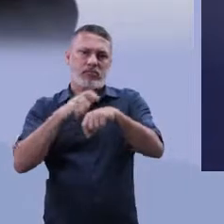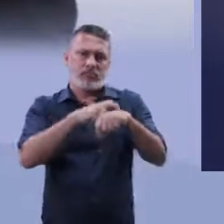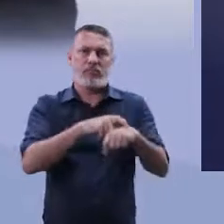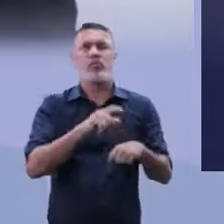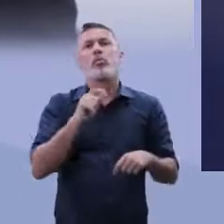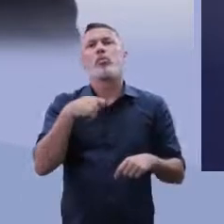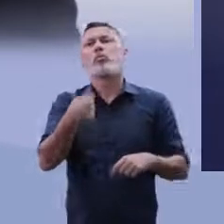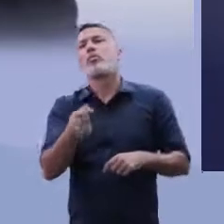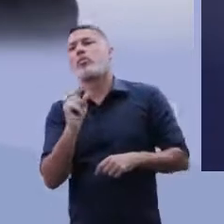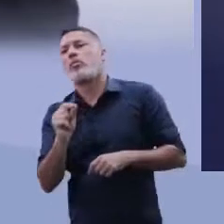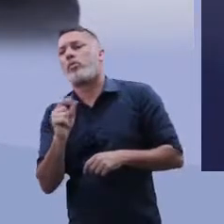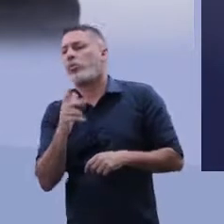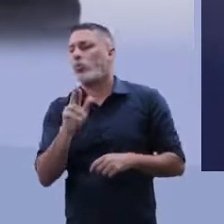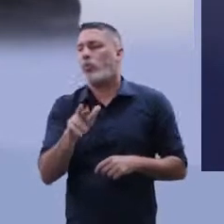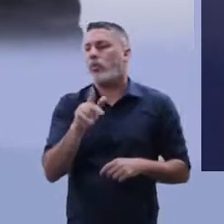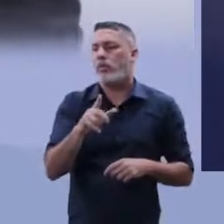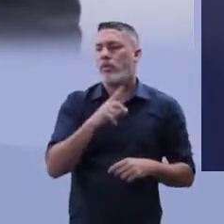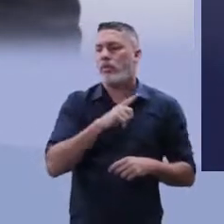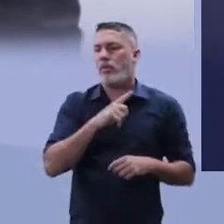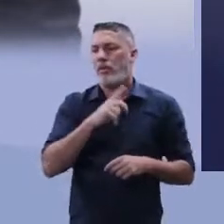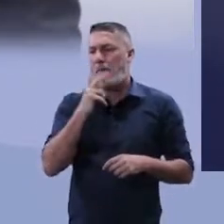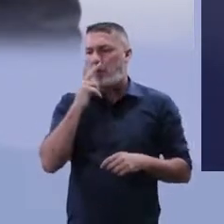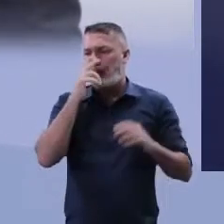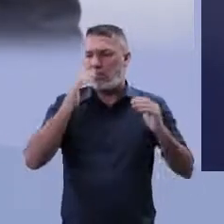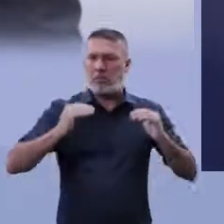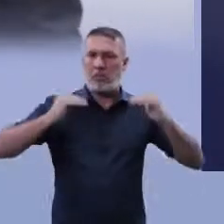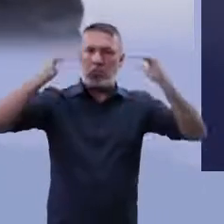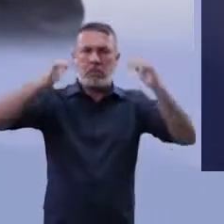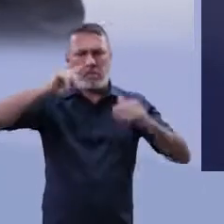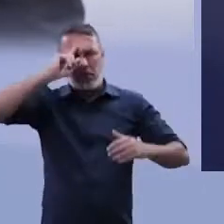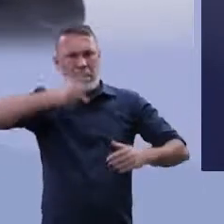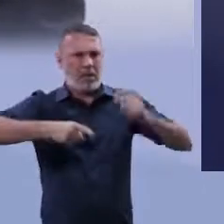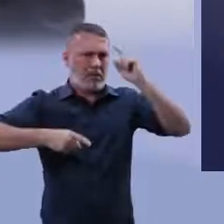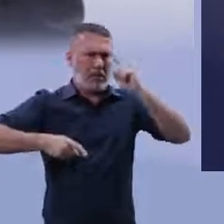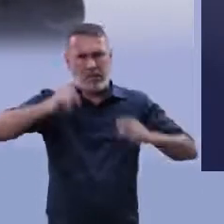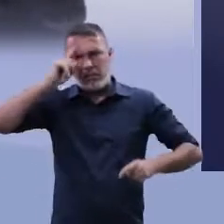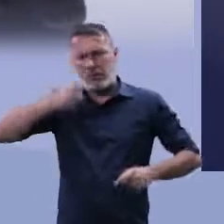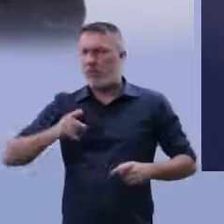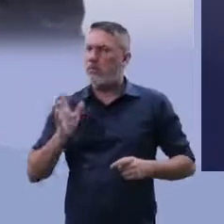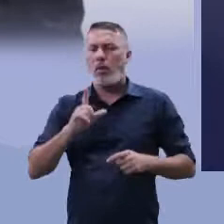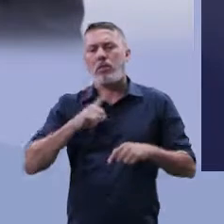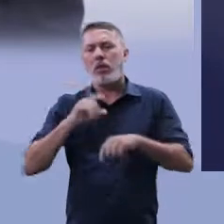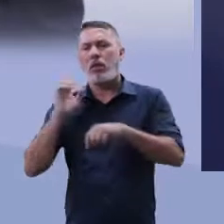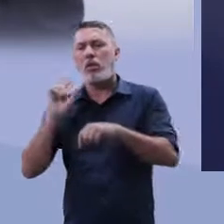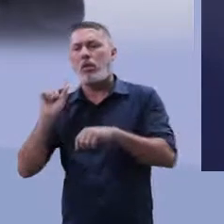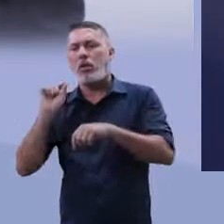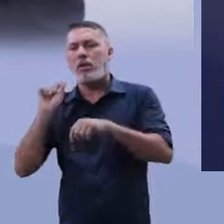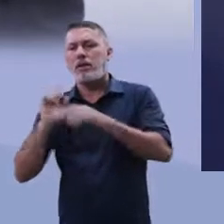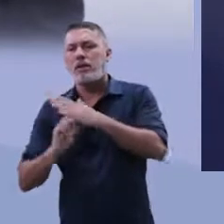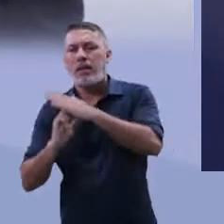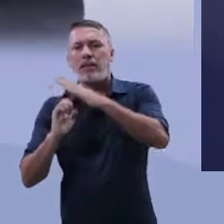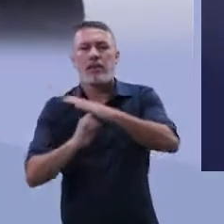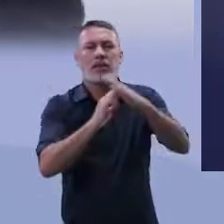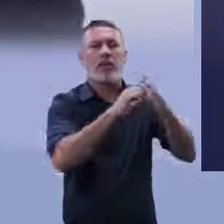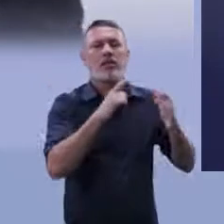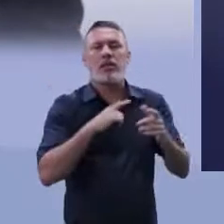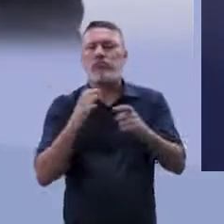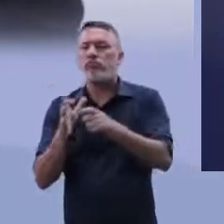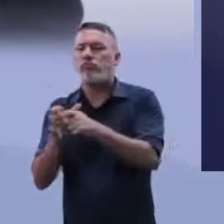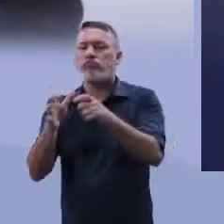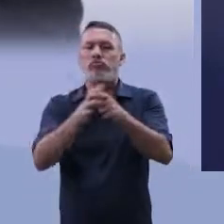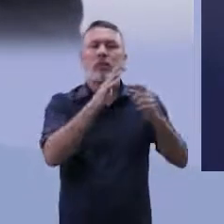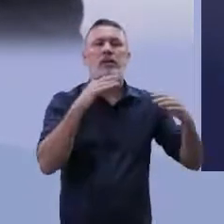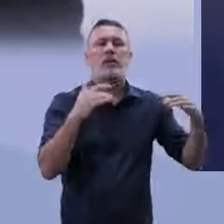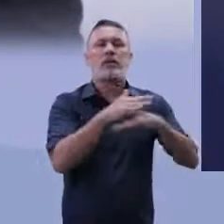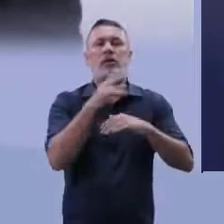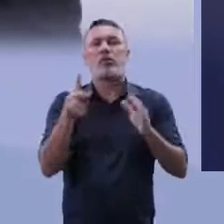né? A Grécia não era um território que tinha um rei ou um imperador, mas cidades-estados que buscavam cada cidade